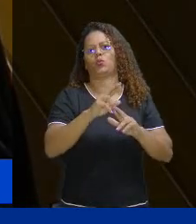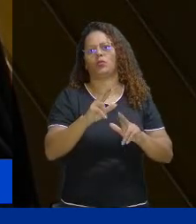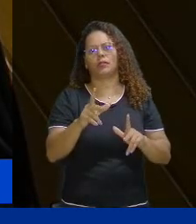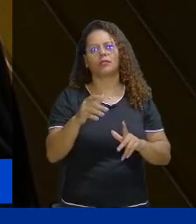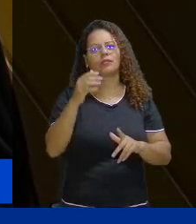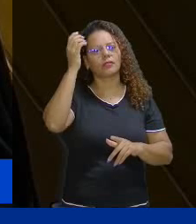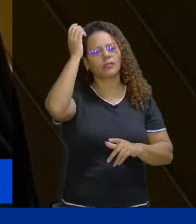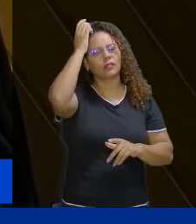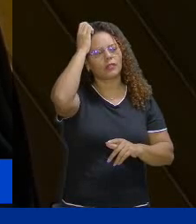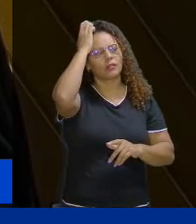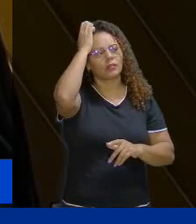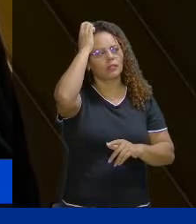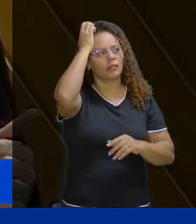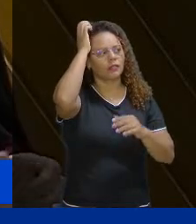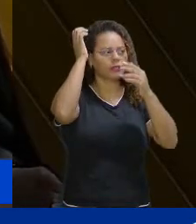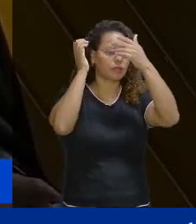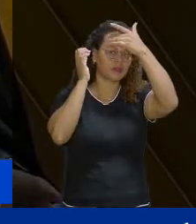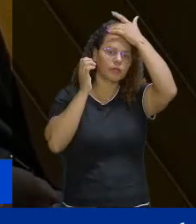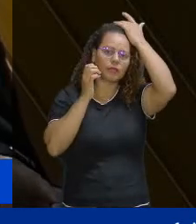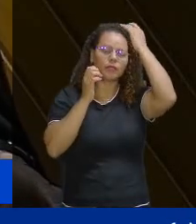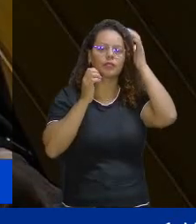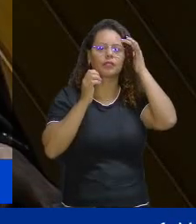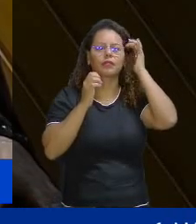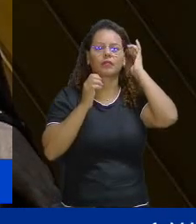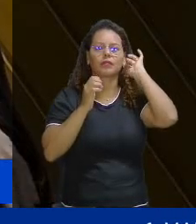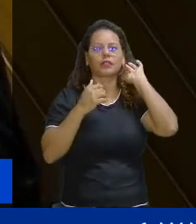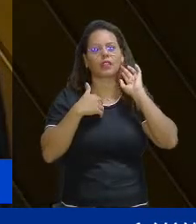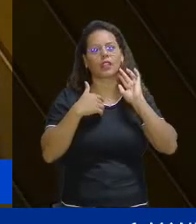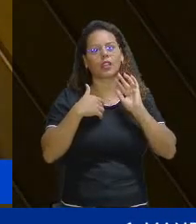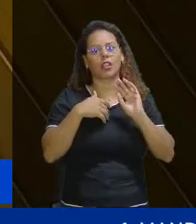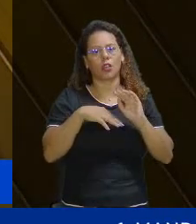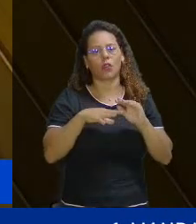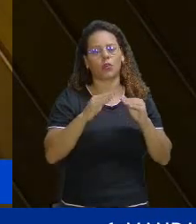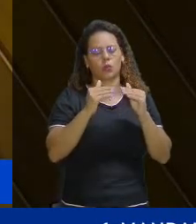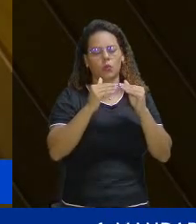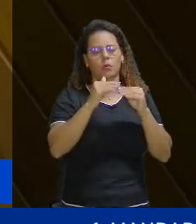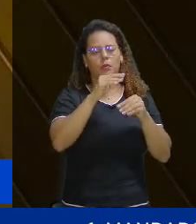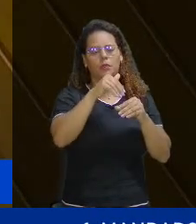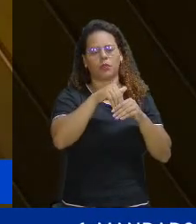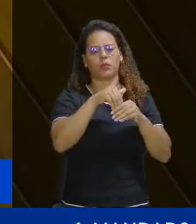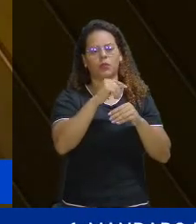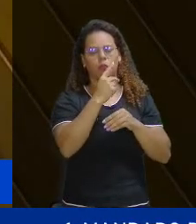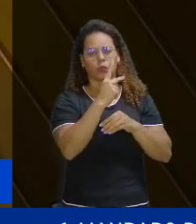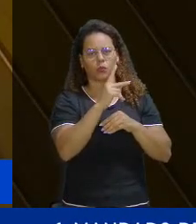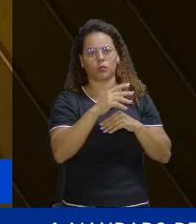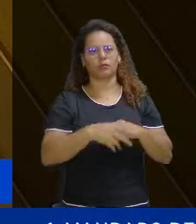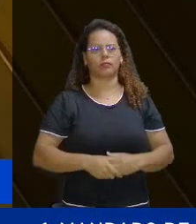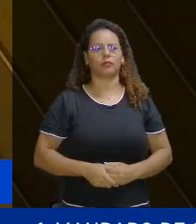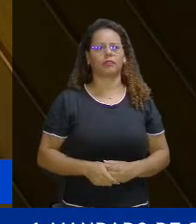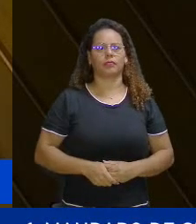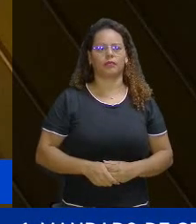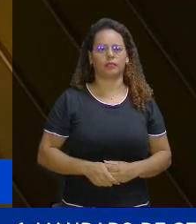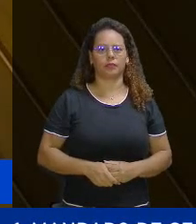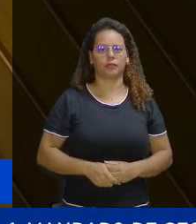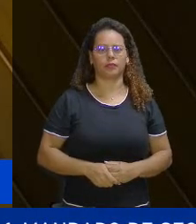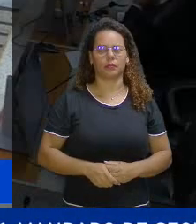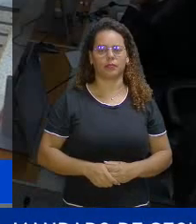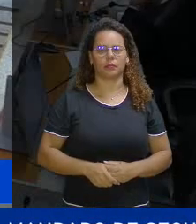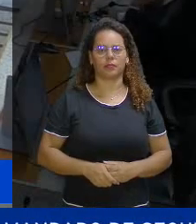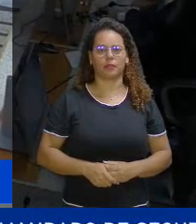que está sendo feita pela impetrante com a devida vênia. Eu vou acompanhar nesses termos integralmente o voto do